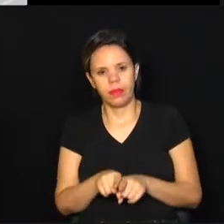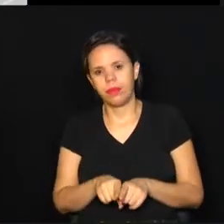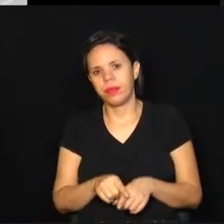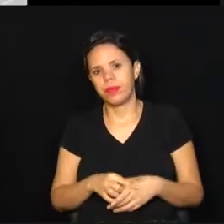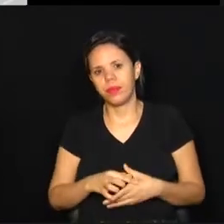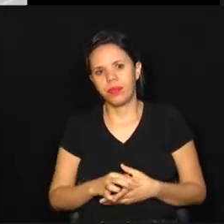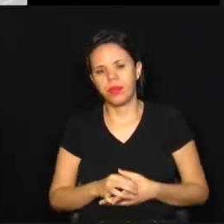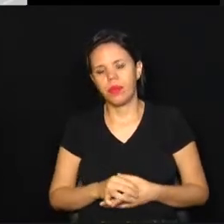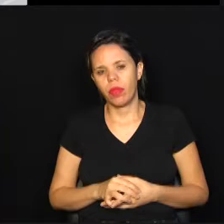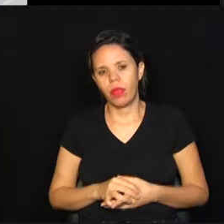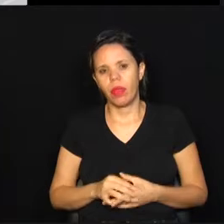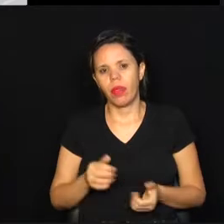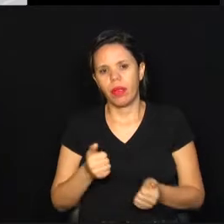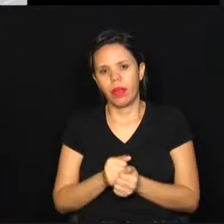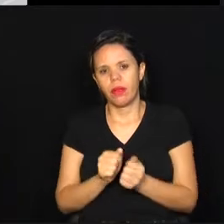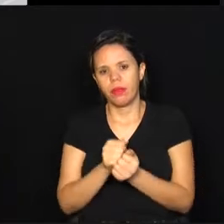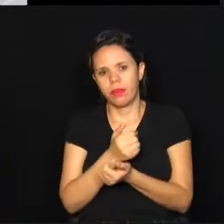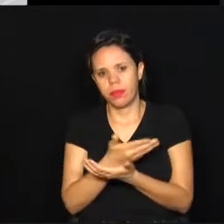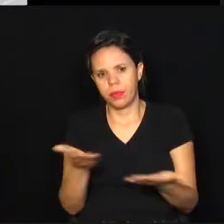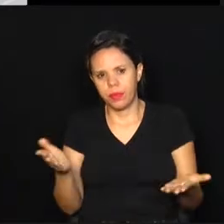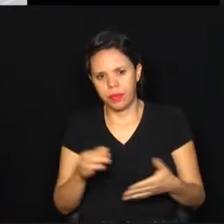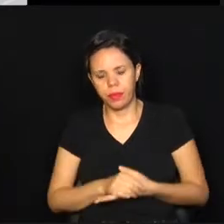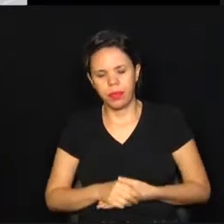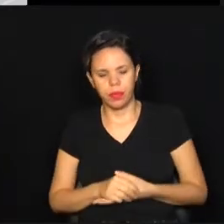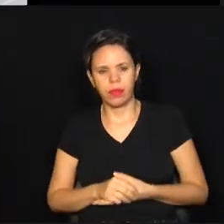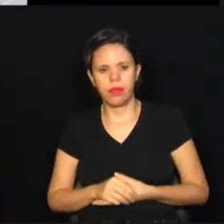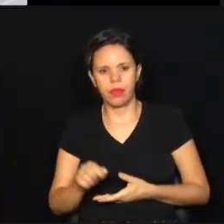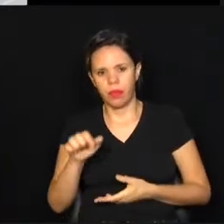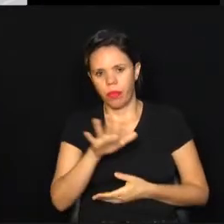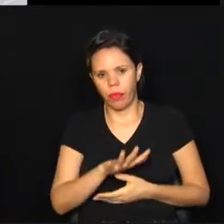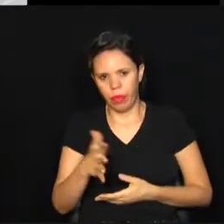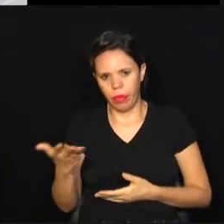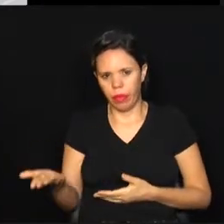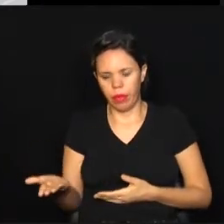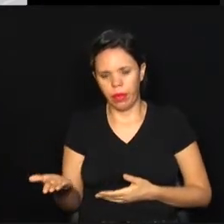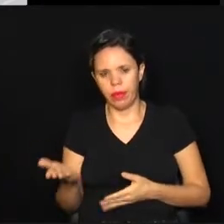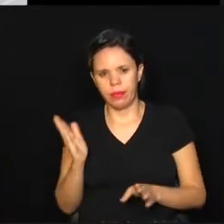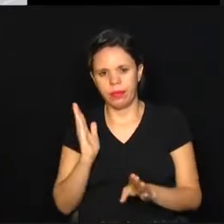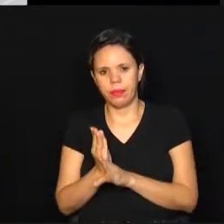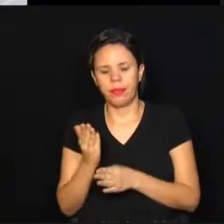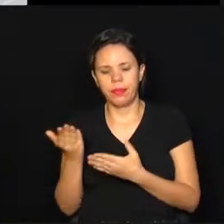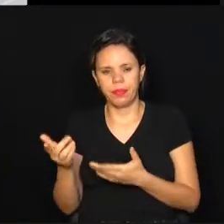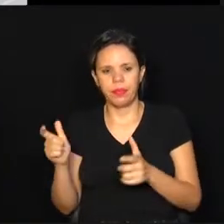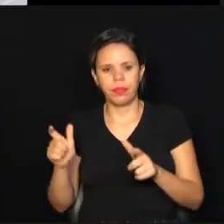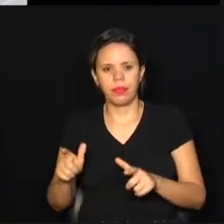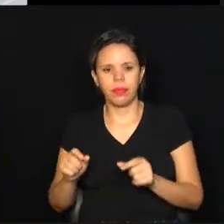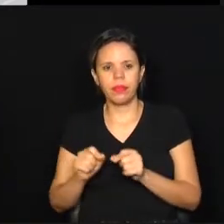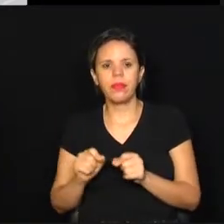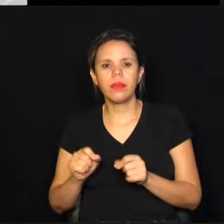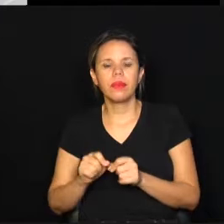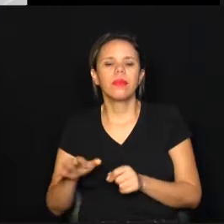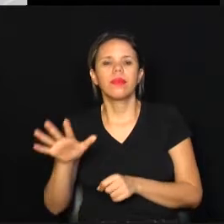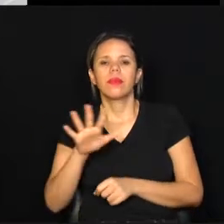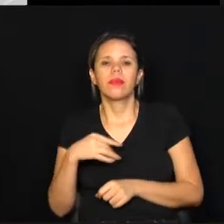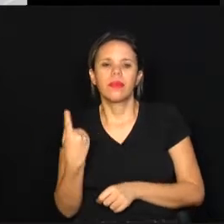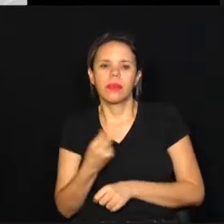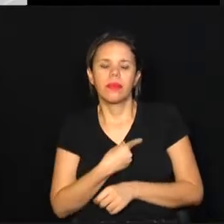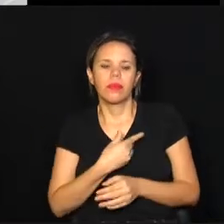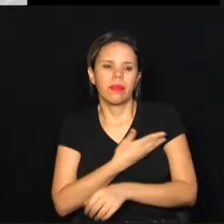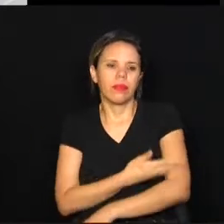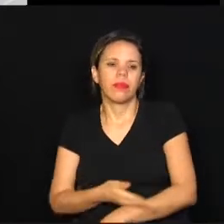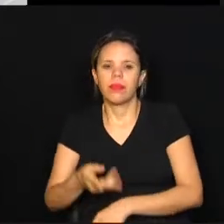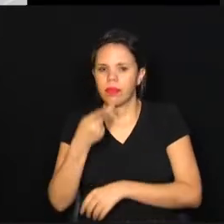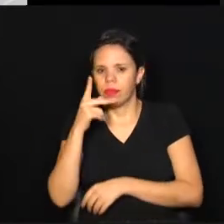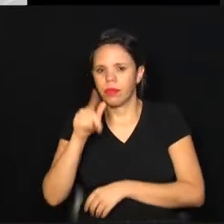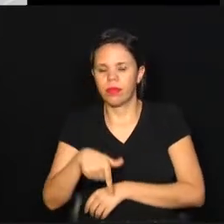né, do lado de vocês, né? Essa é uma área que a gente identificou nessa área. Essa é uma área que eu costumo dizer que é